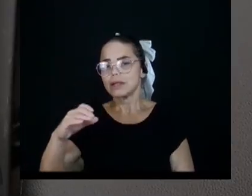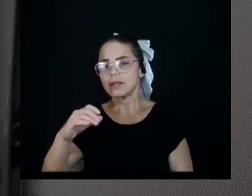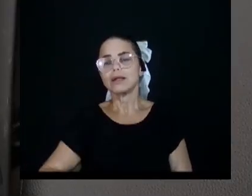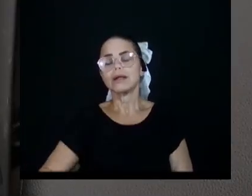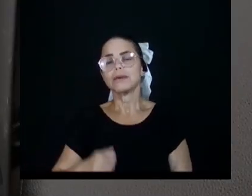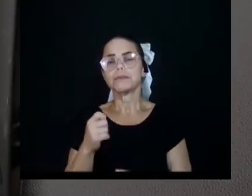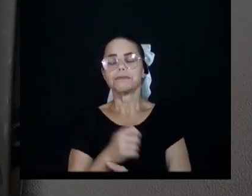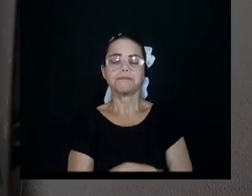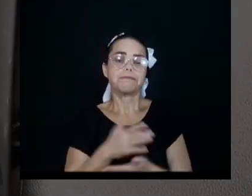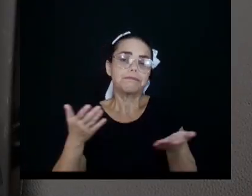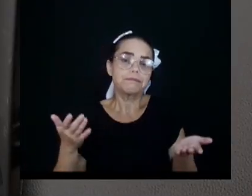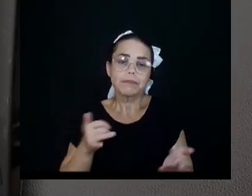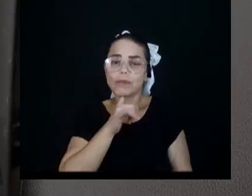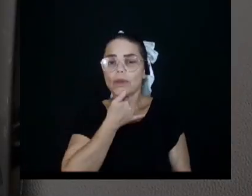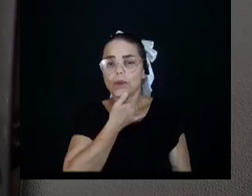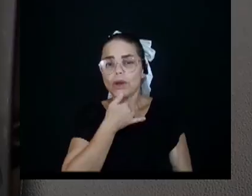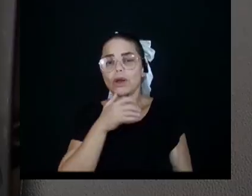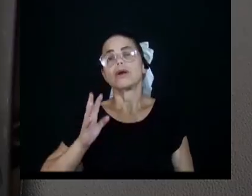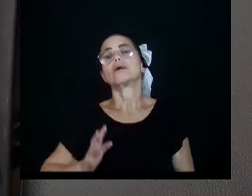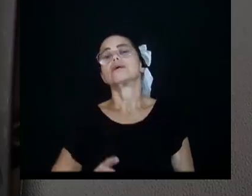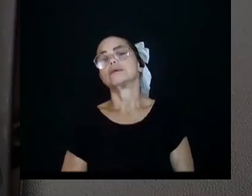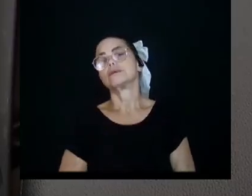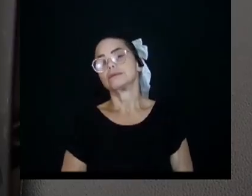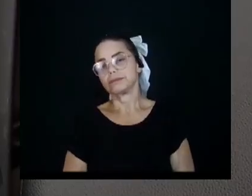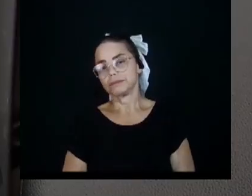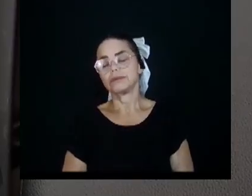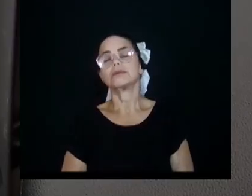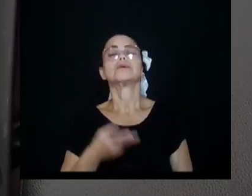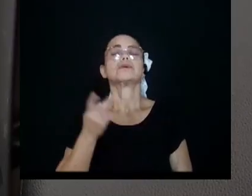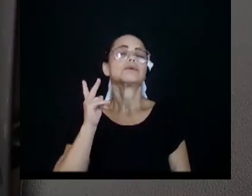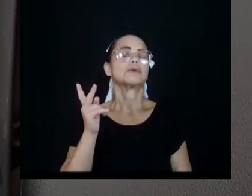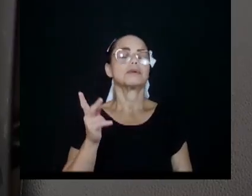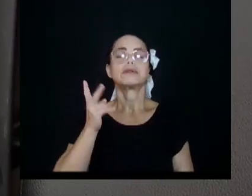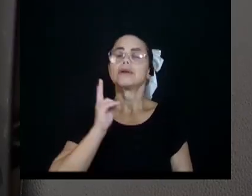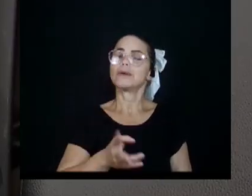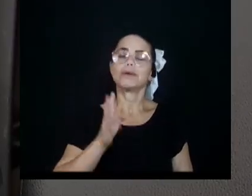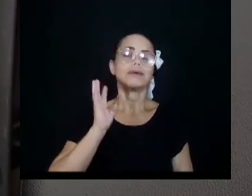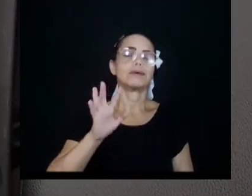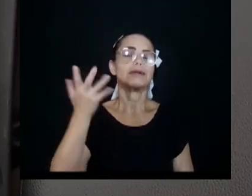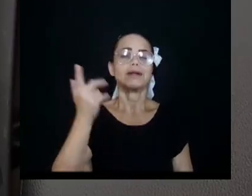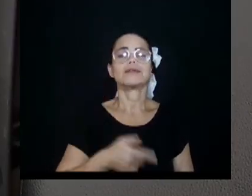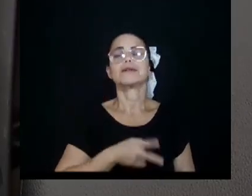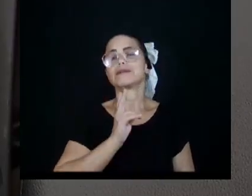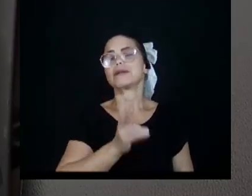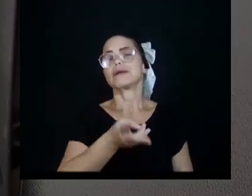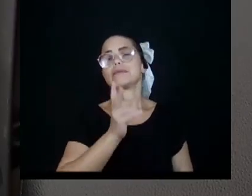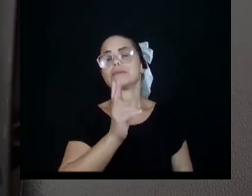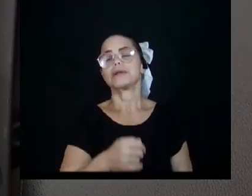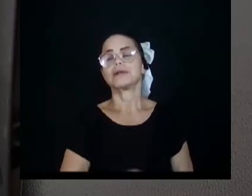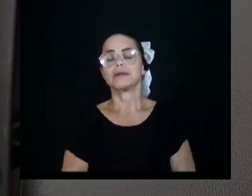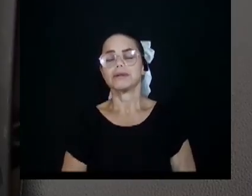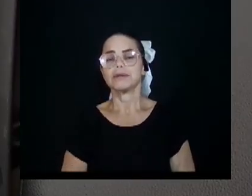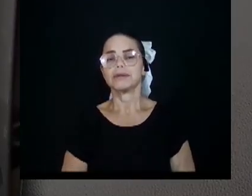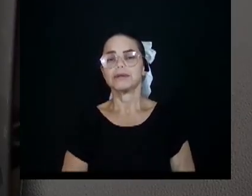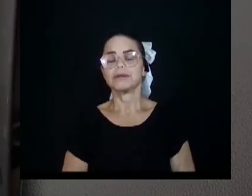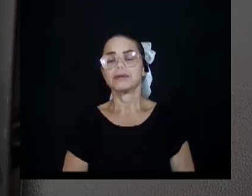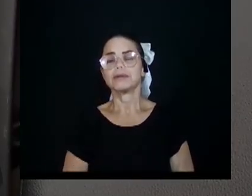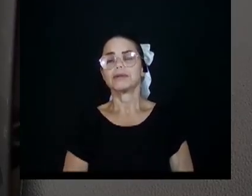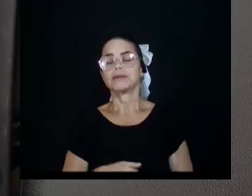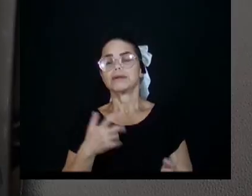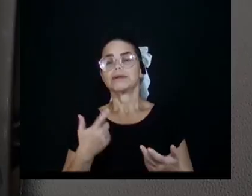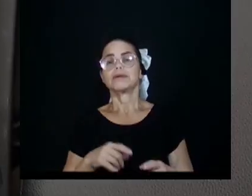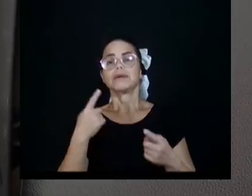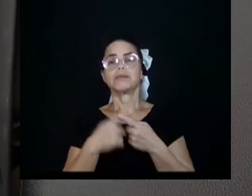Infelizmente, isso não é tão incomum. Isso acontece, né? Então, nós queremos... Por que a gente colocou no Estatuto? Para garantir